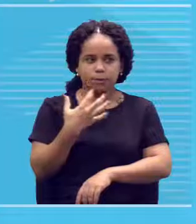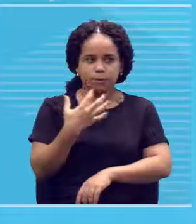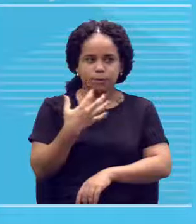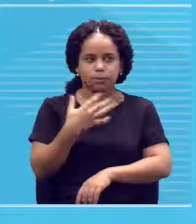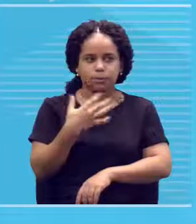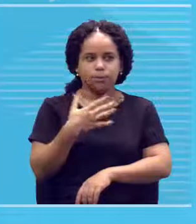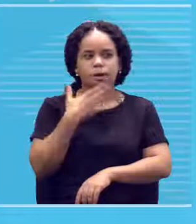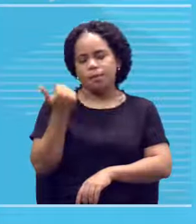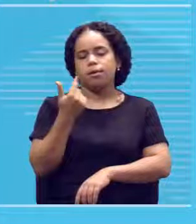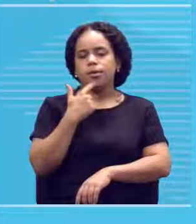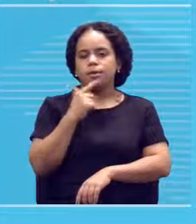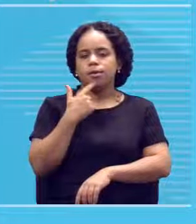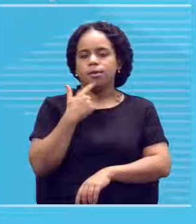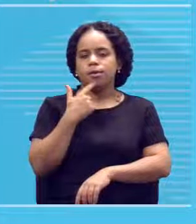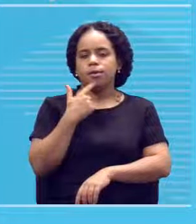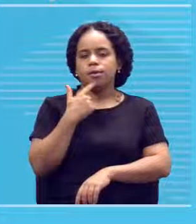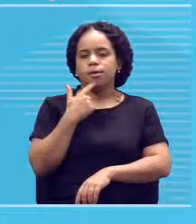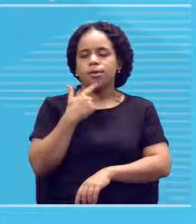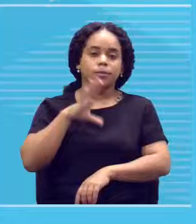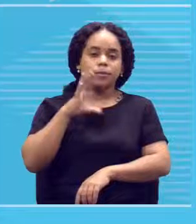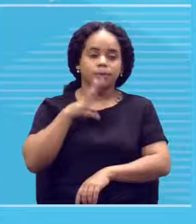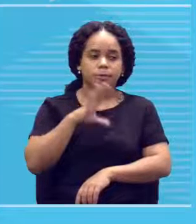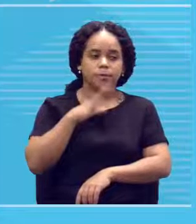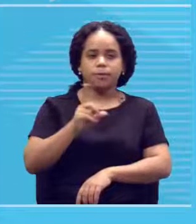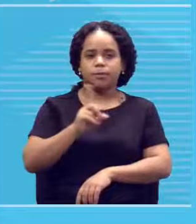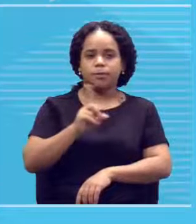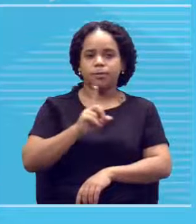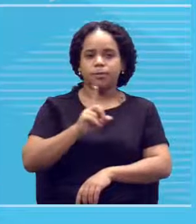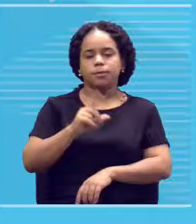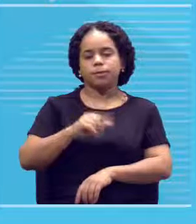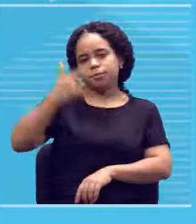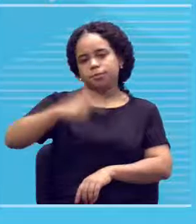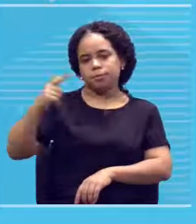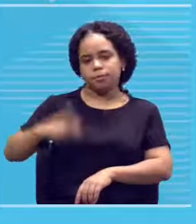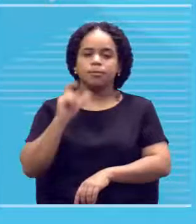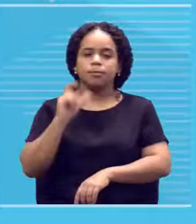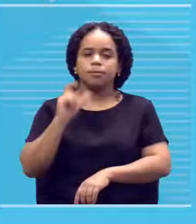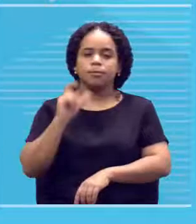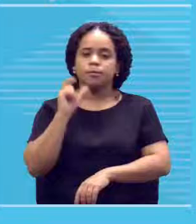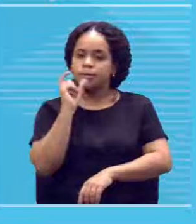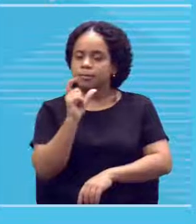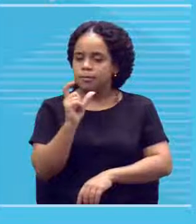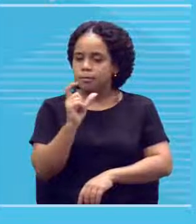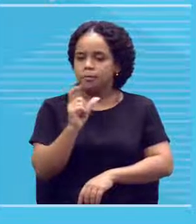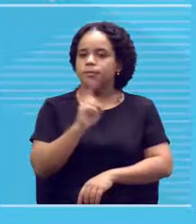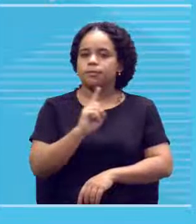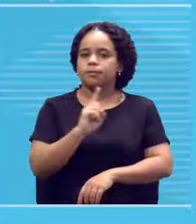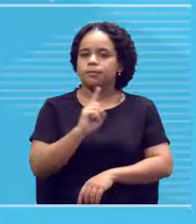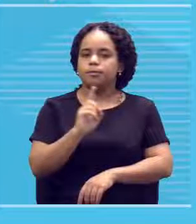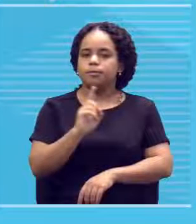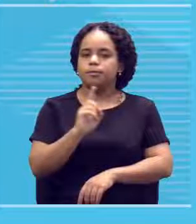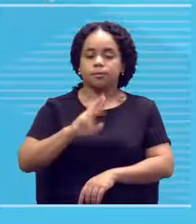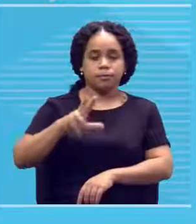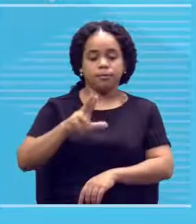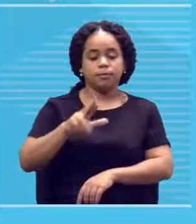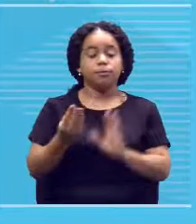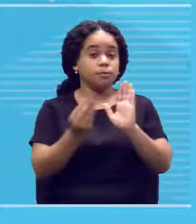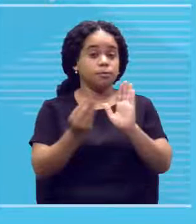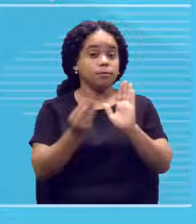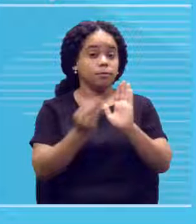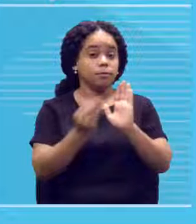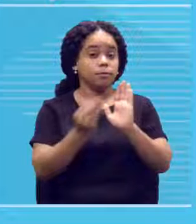melhor a língua portuguesa aí não vamos repetir vinho Prosecco Vamos colocar uma palavra